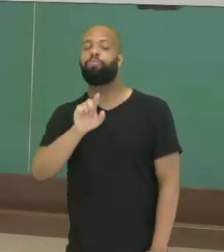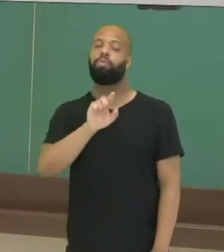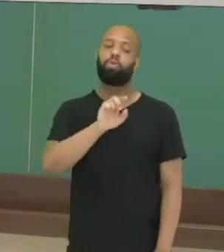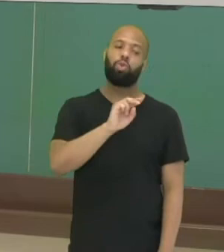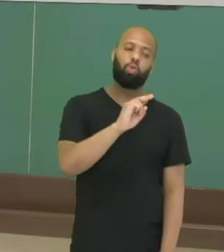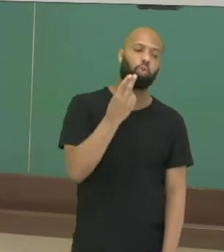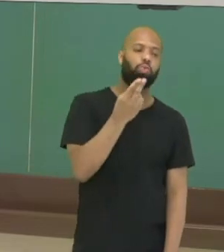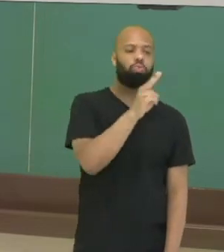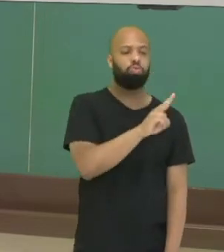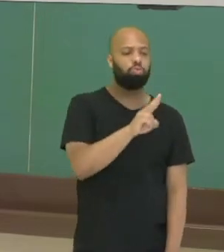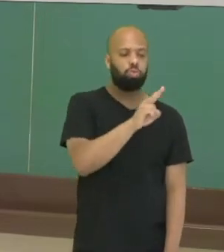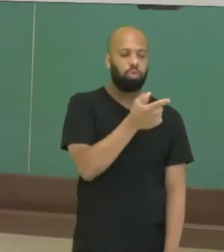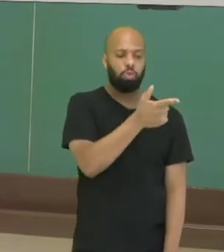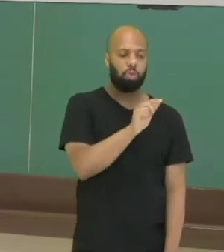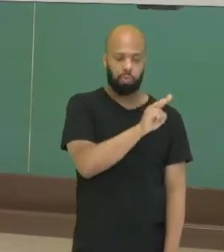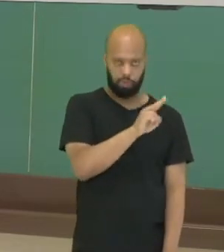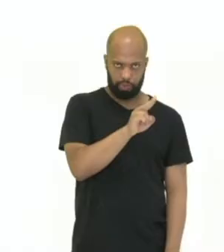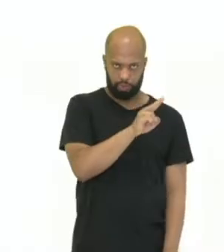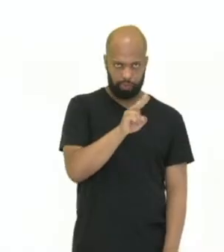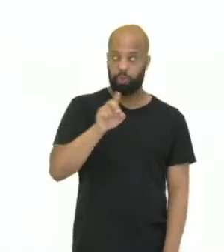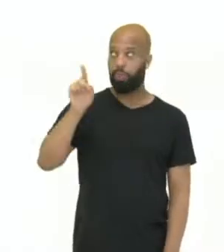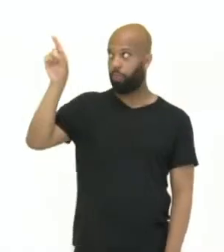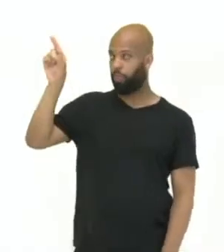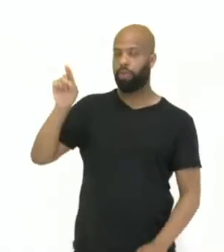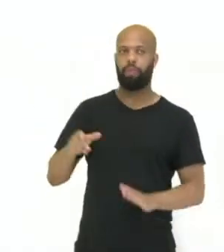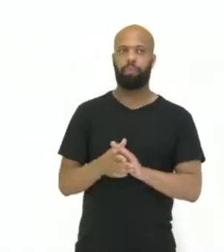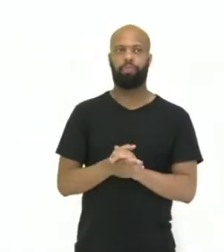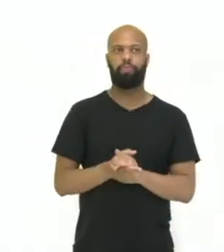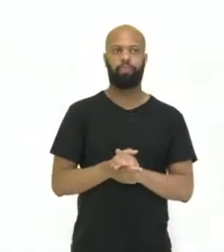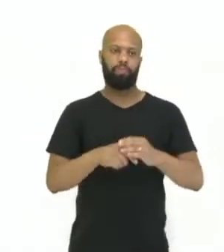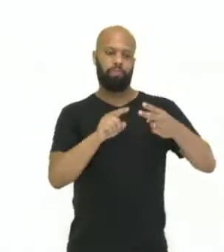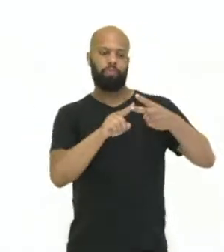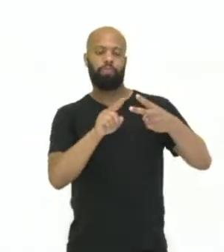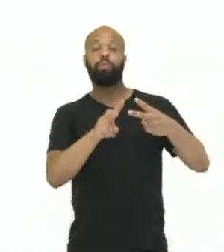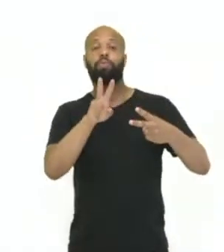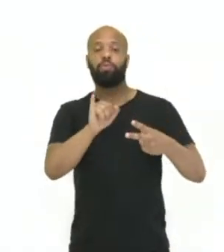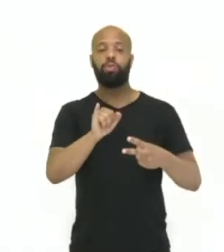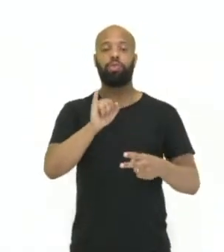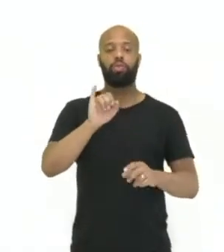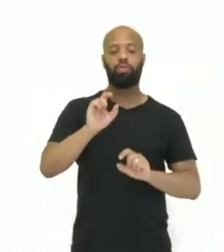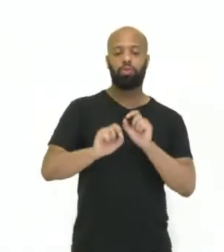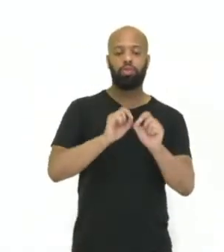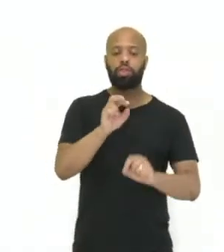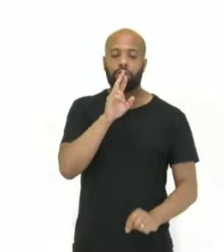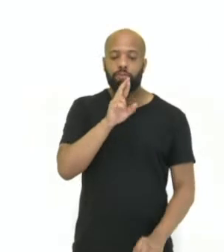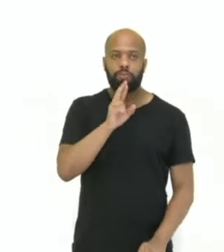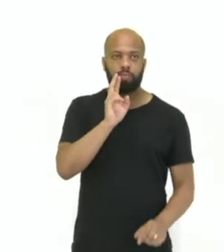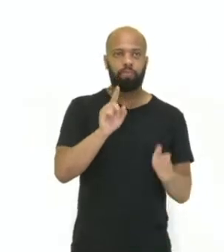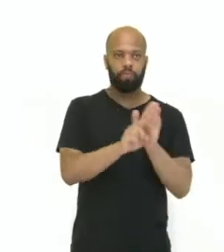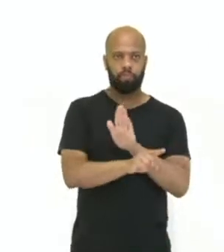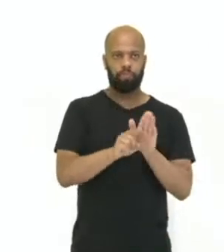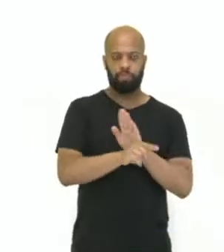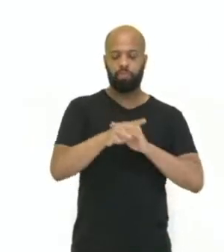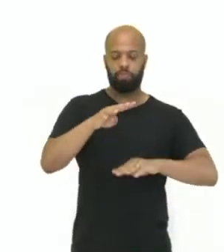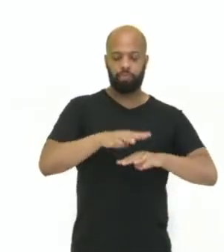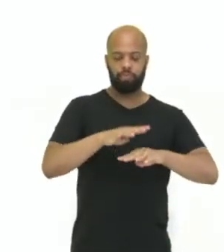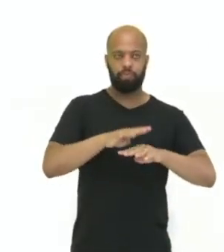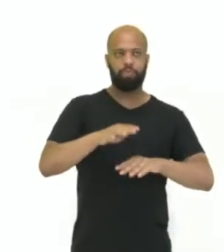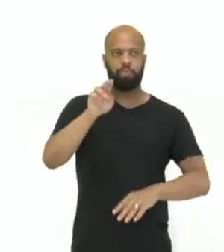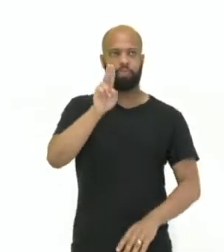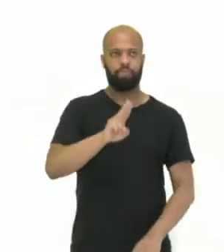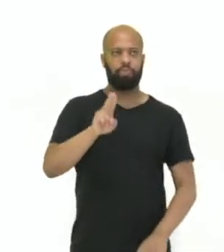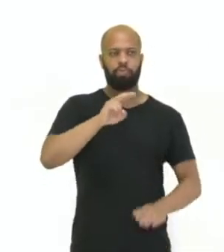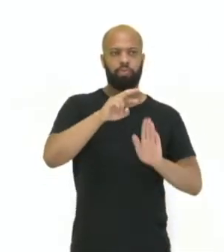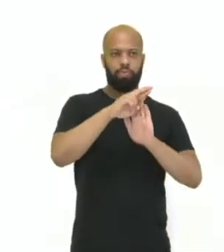coisa. Resolver situações problema utilizando o princípio multiplicativo.